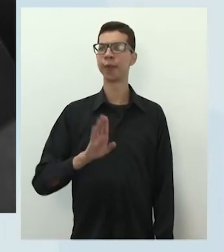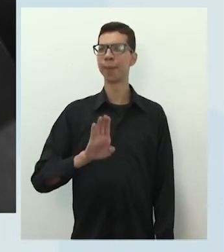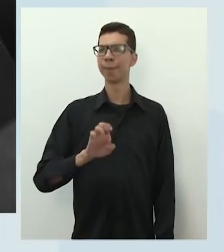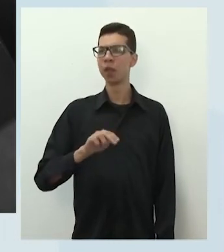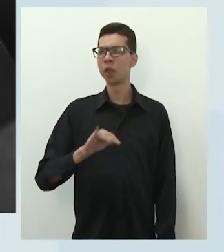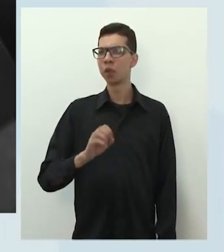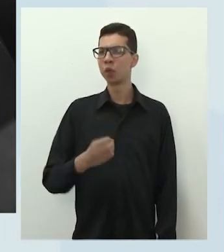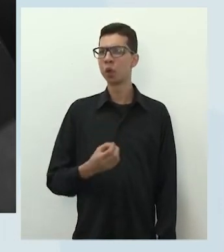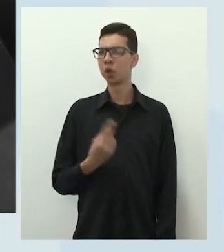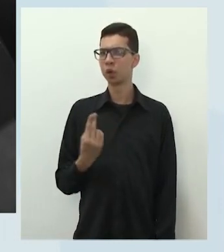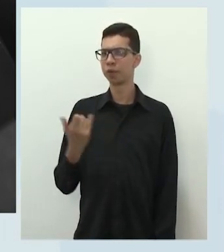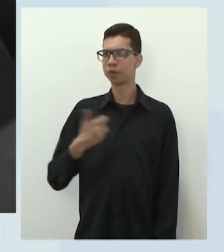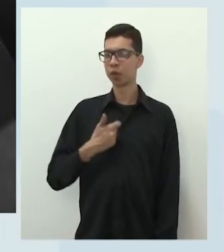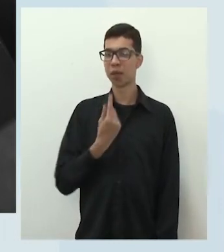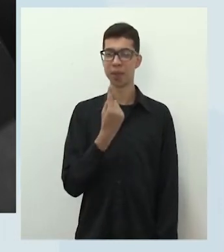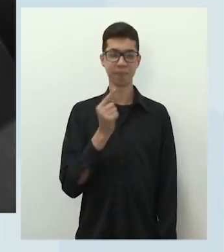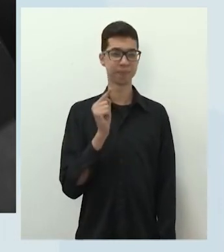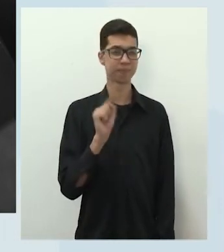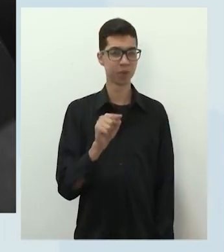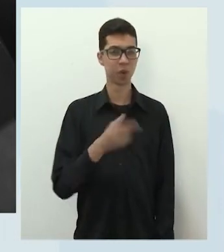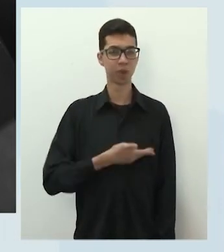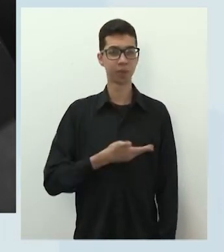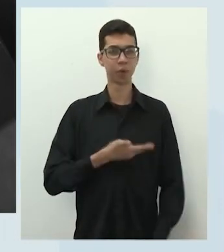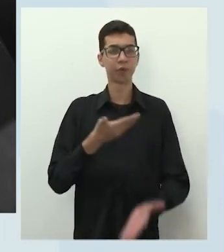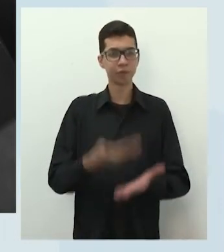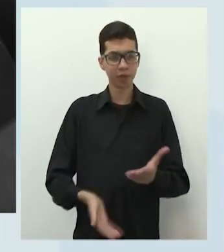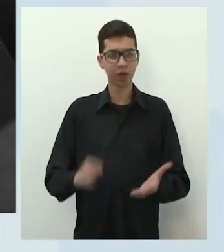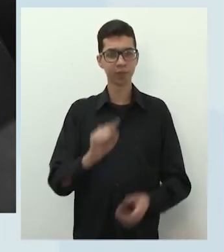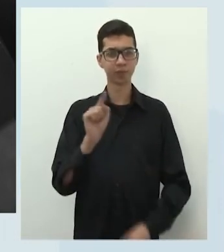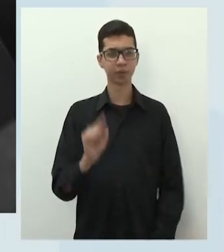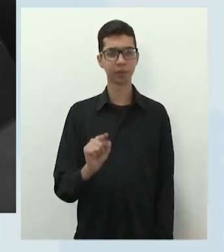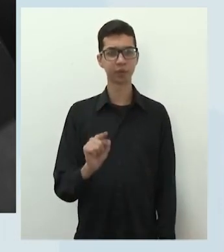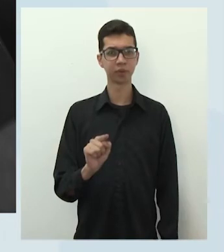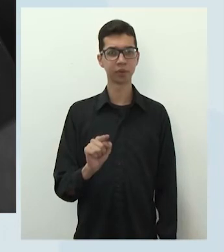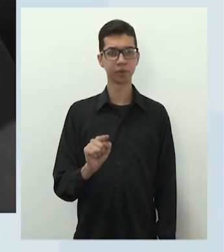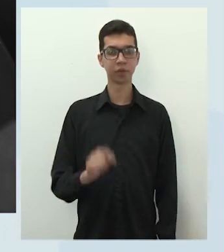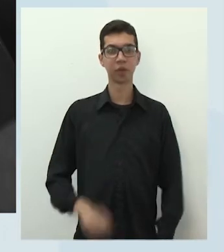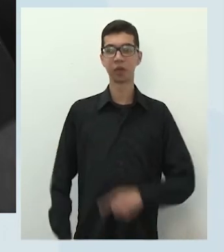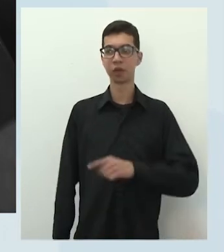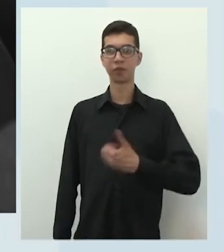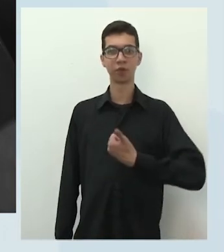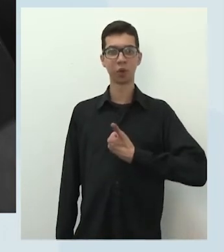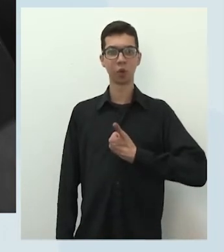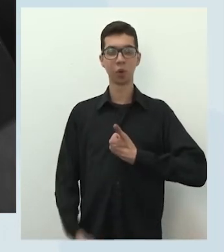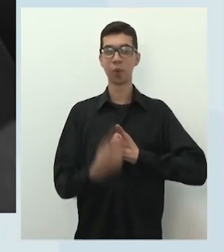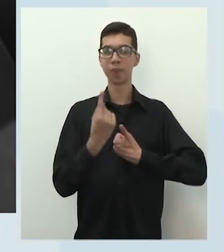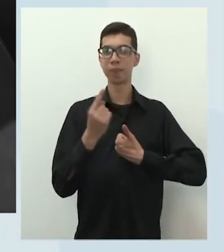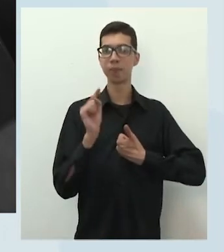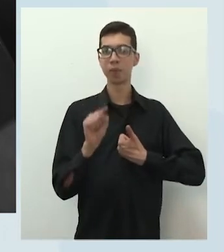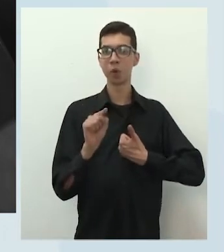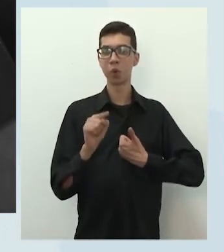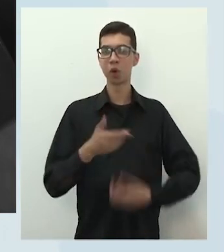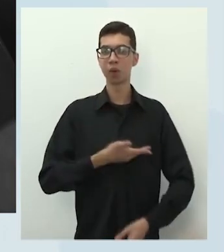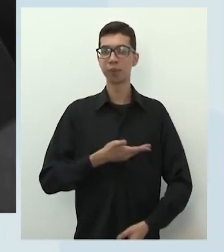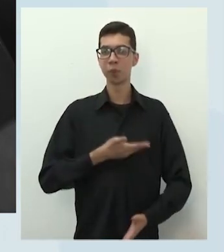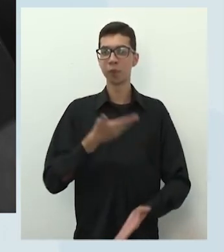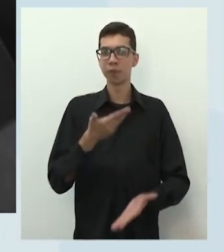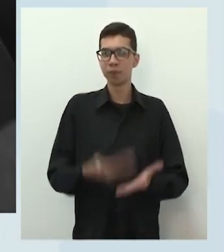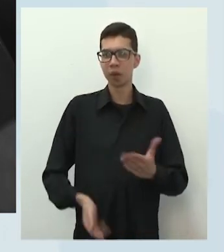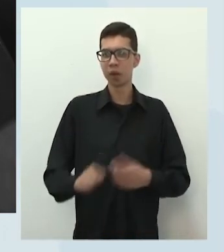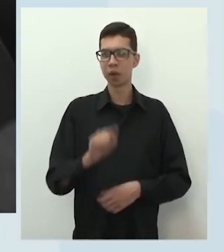de residentes meus, de médicos que estão em treinamento, e falei no começo do ano, antes da pandemia, eu estou cansado do Facebook, eu acho que